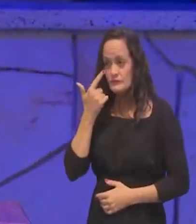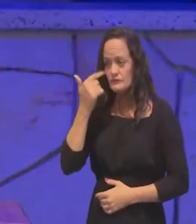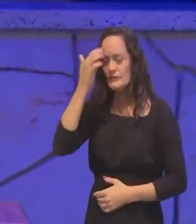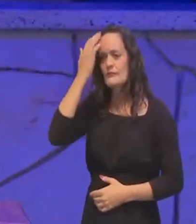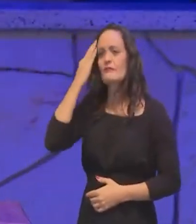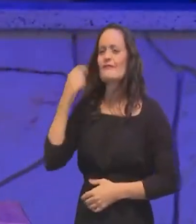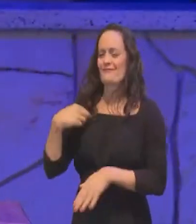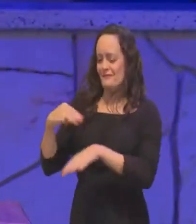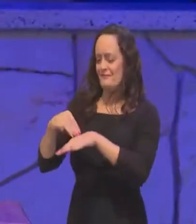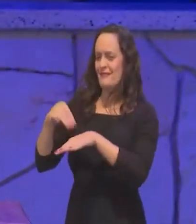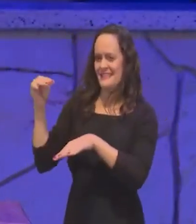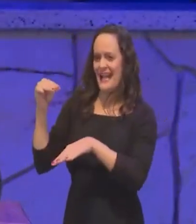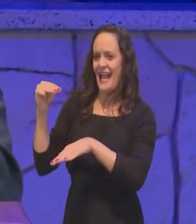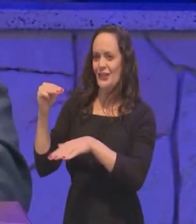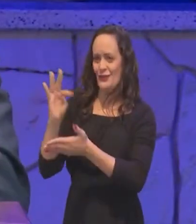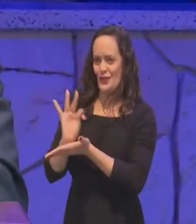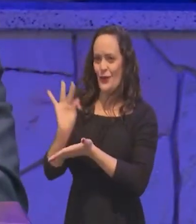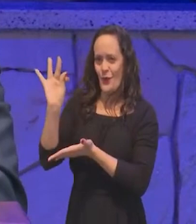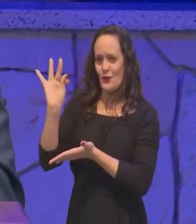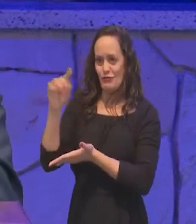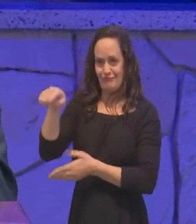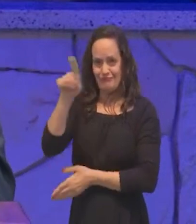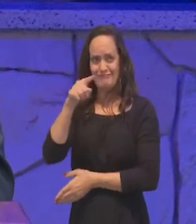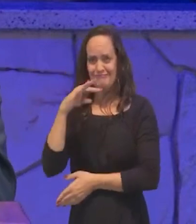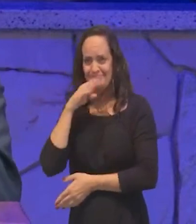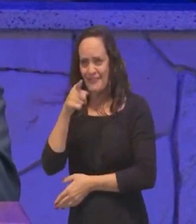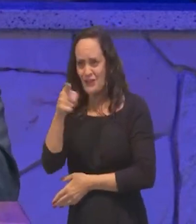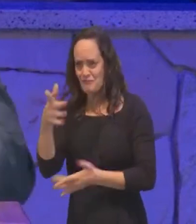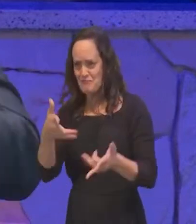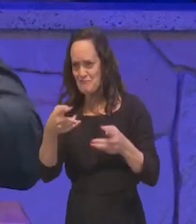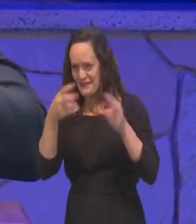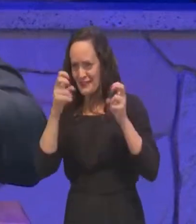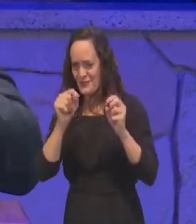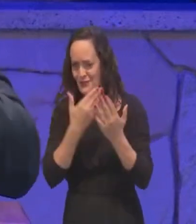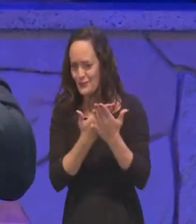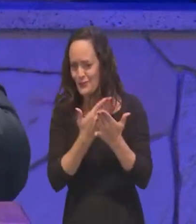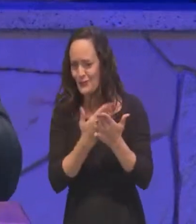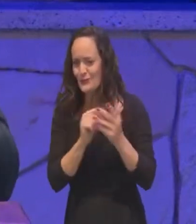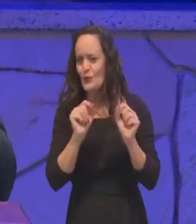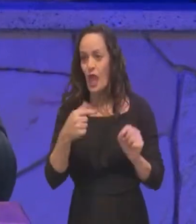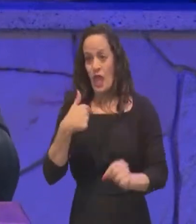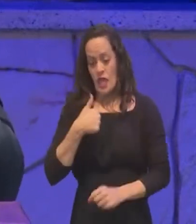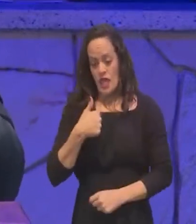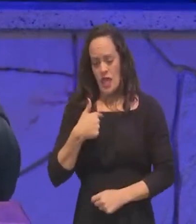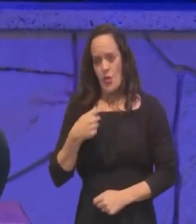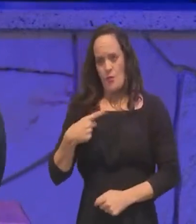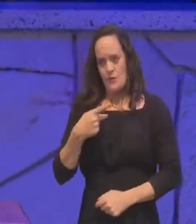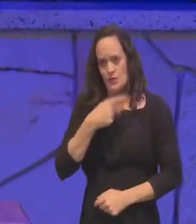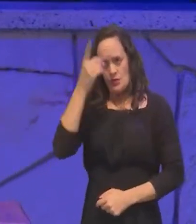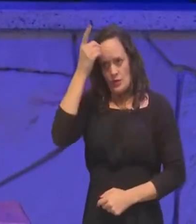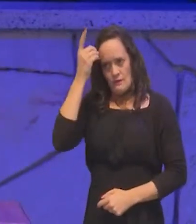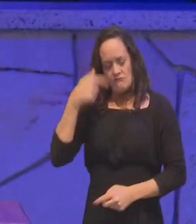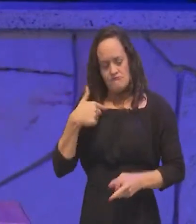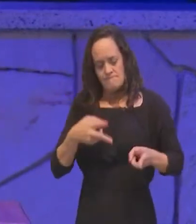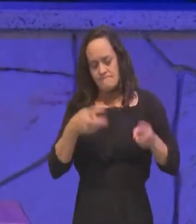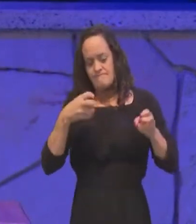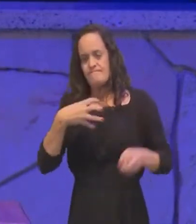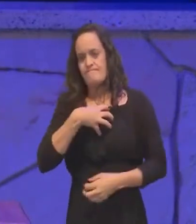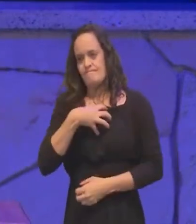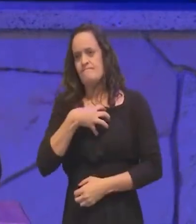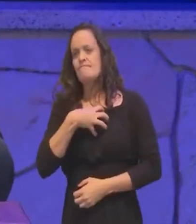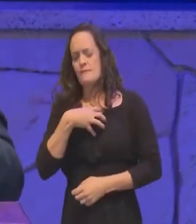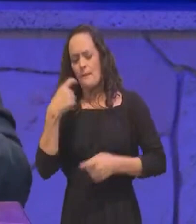mestrado em teologia, creio que os nossos colegas tiveram a mesma percepção, uma coisa que eu pessoalmente tive